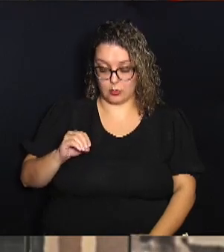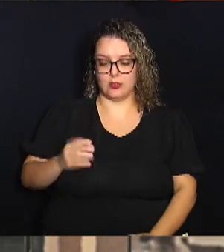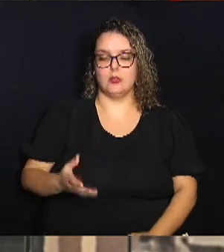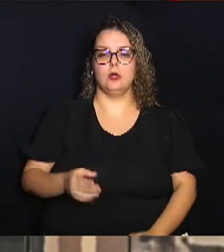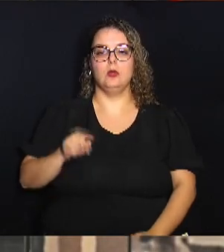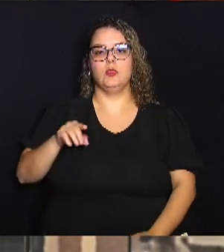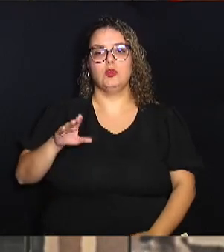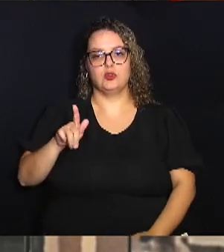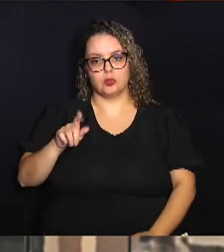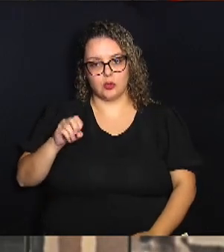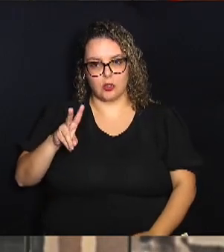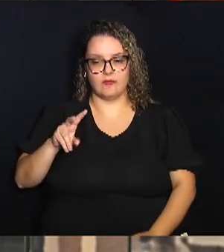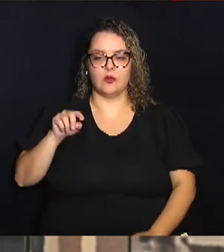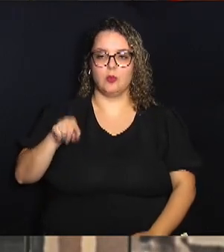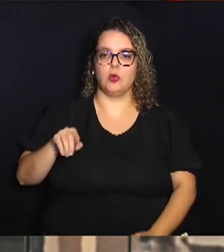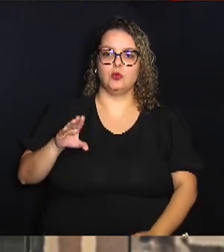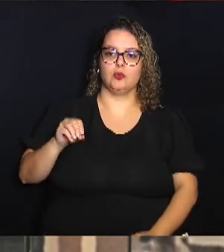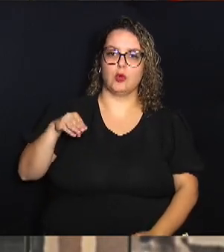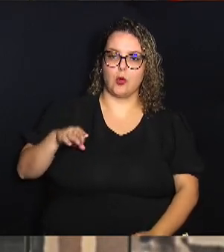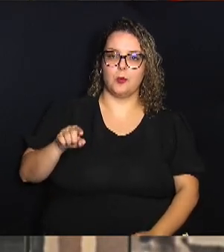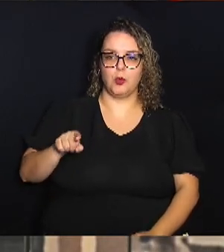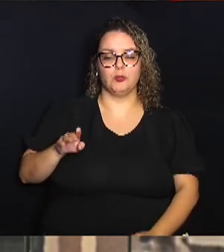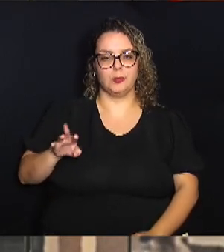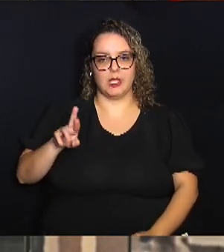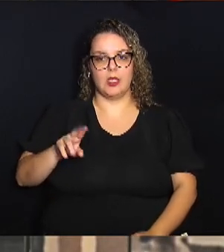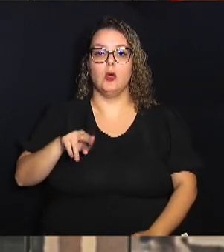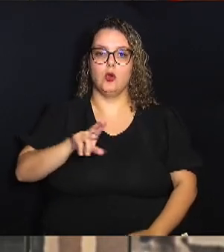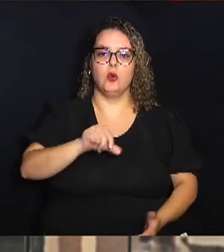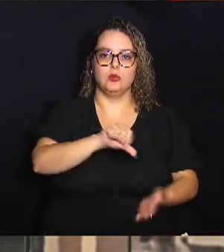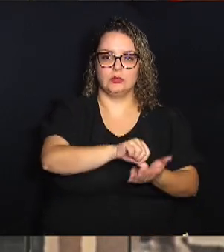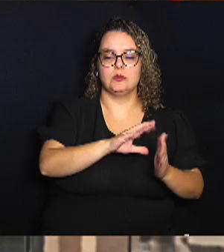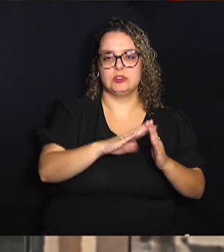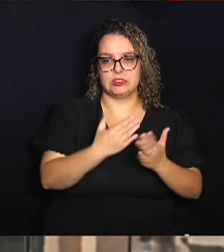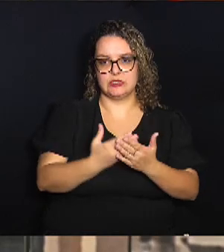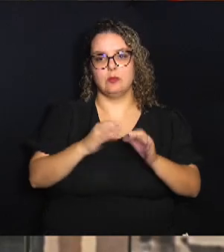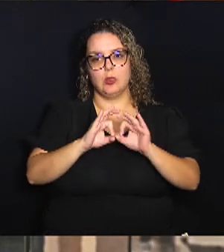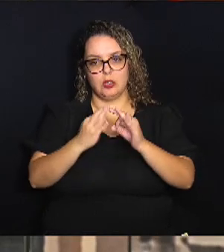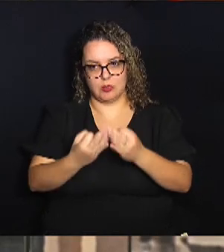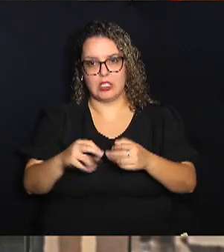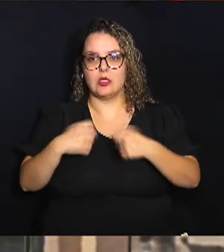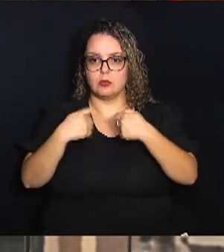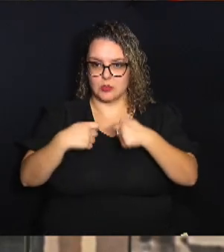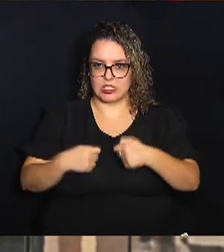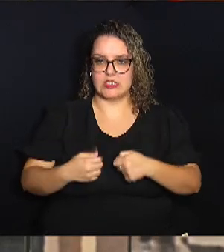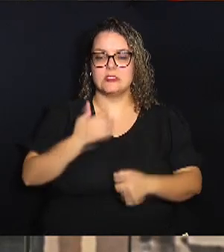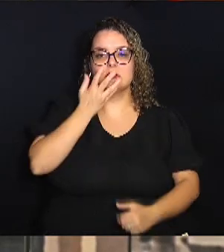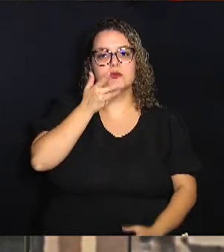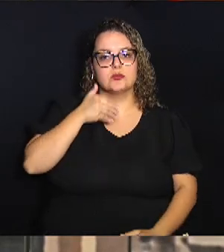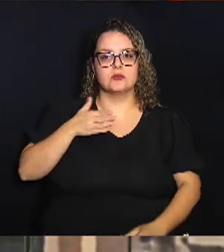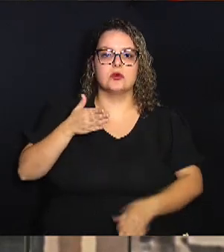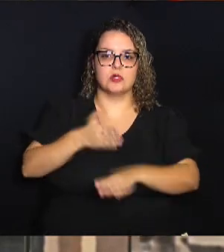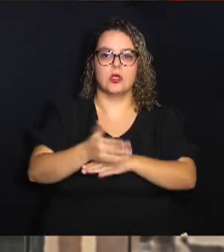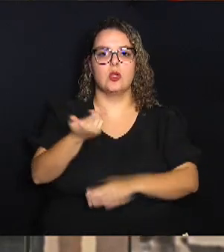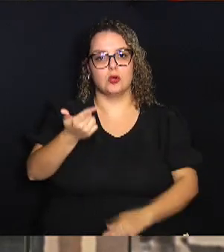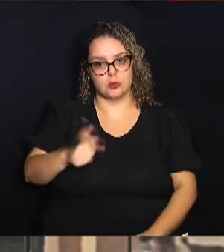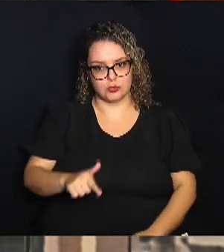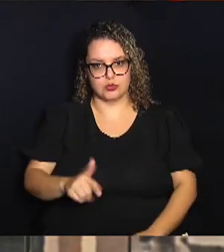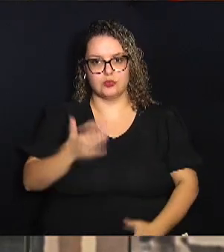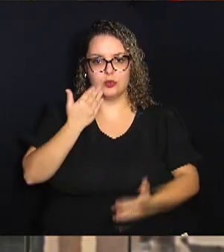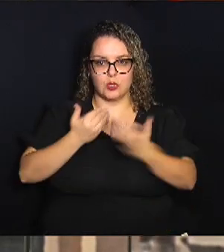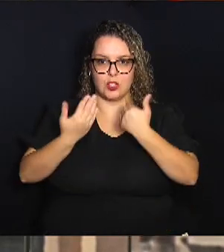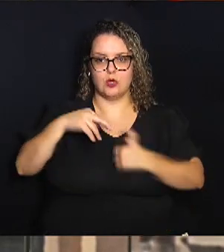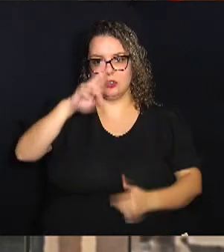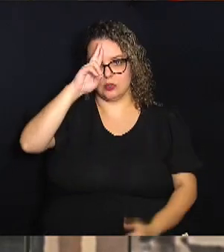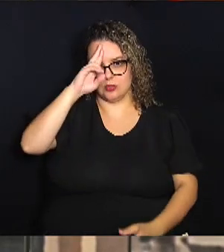sed.educacau.sp.gov.br ou diretamente nas unidades escolares para aquelas famílias que as crianças precisam continuar